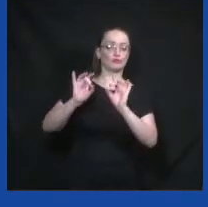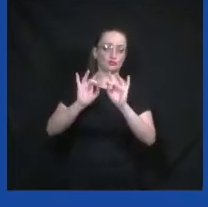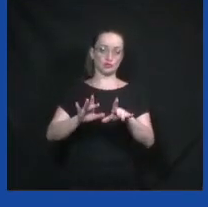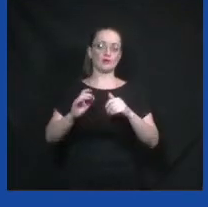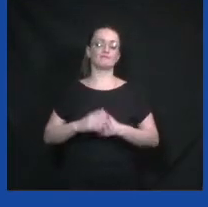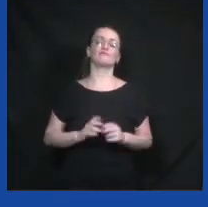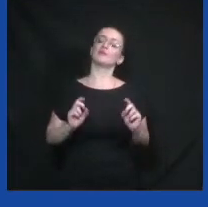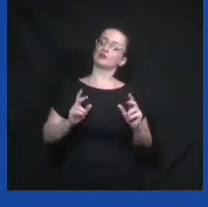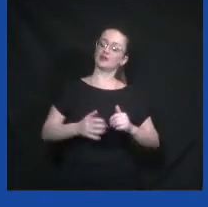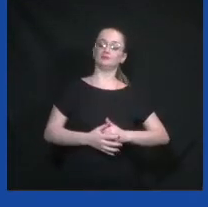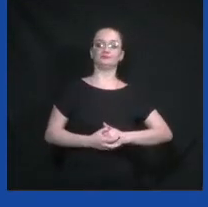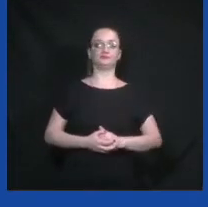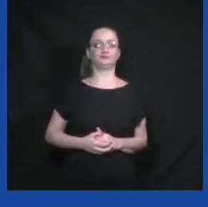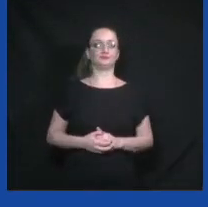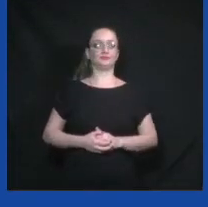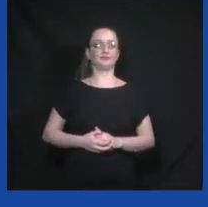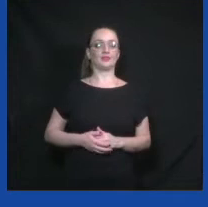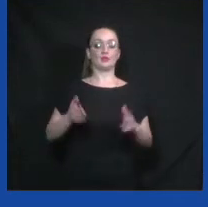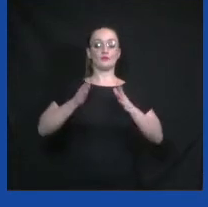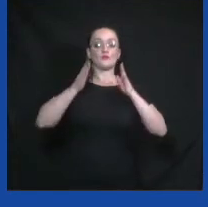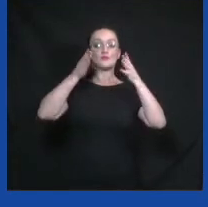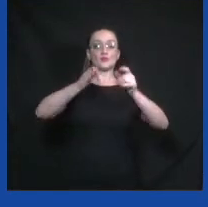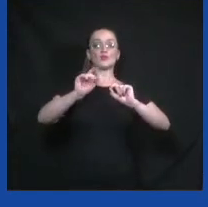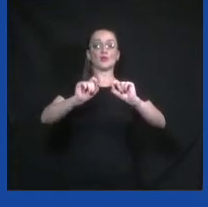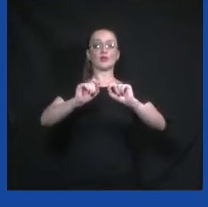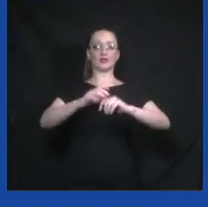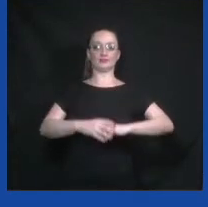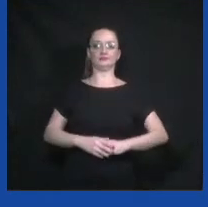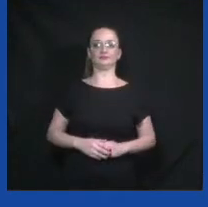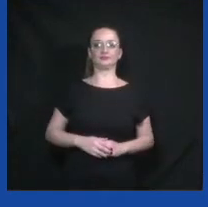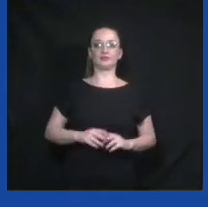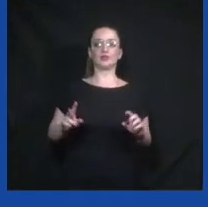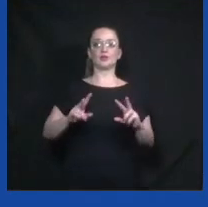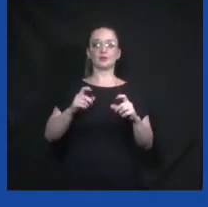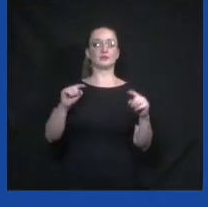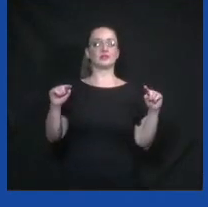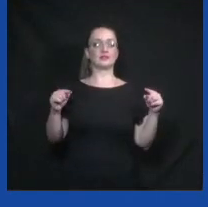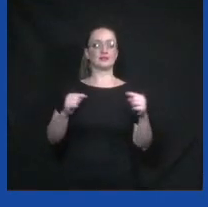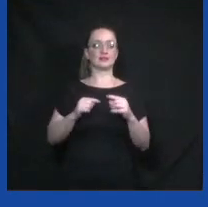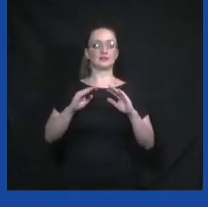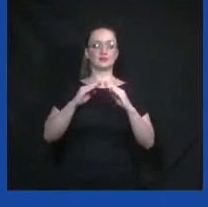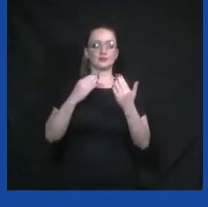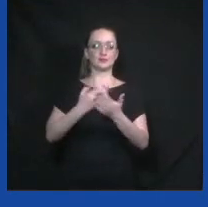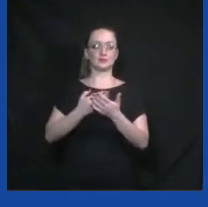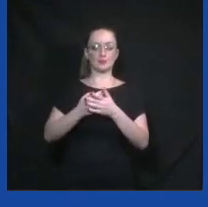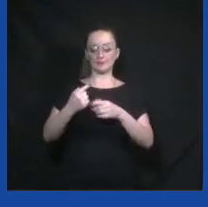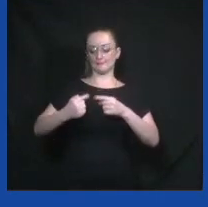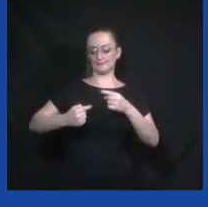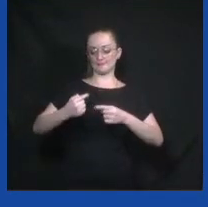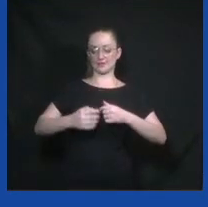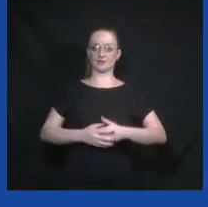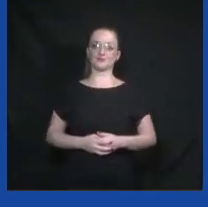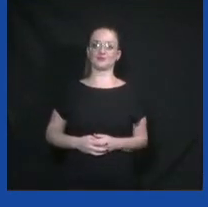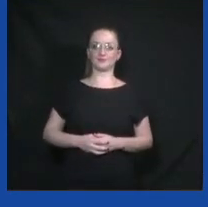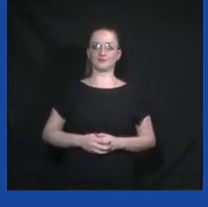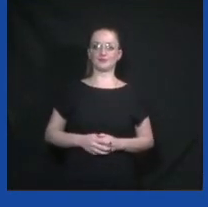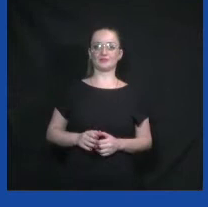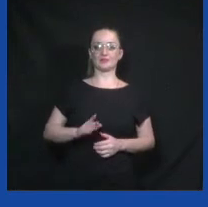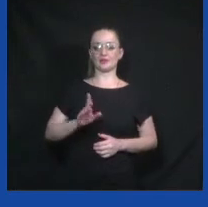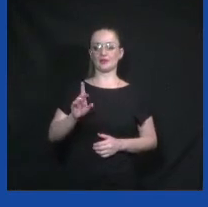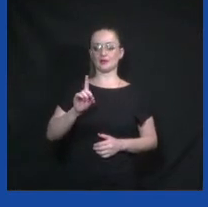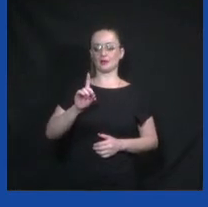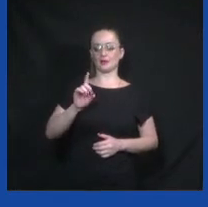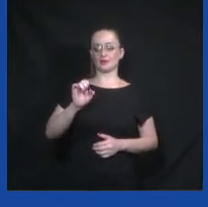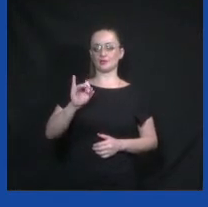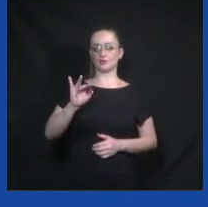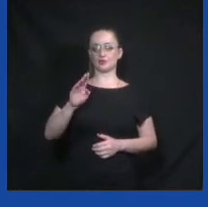bem. Vamos nos concentrar, então, com essa questão dos desafios para a educação política. Diego, queria que você